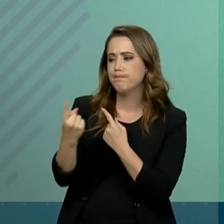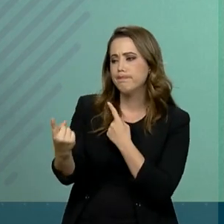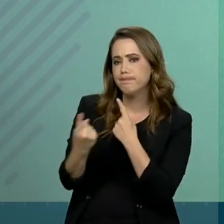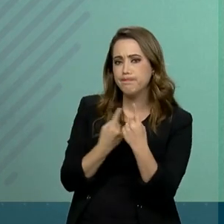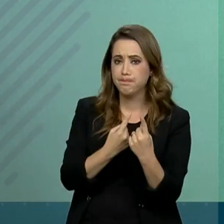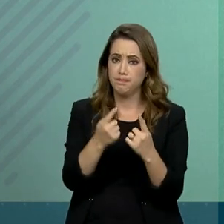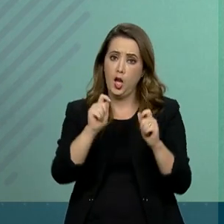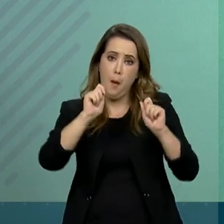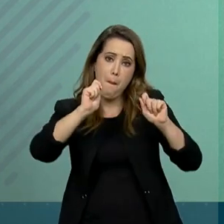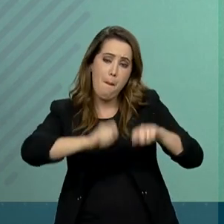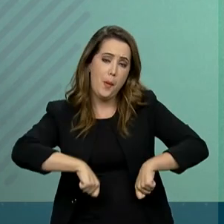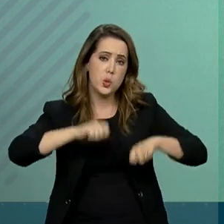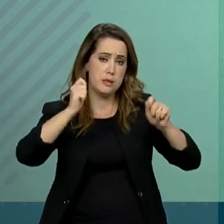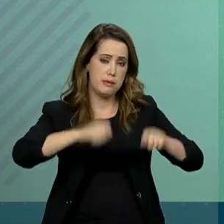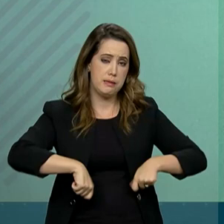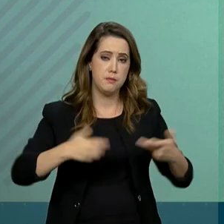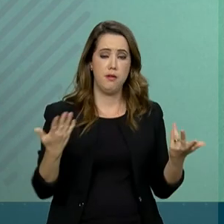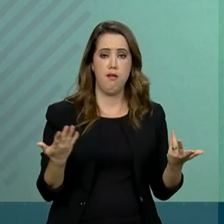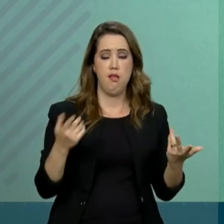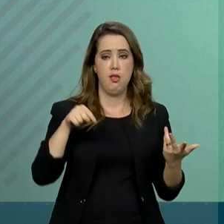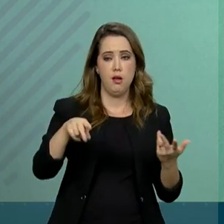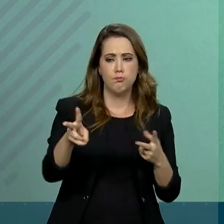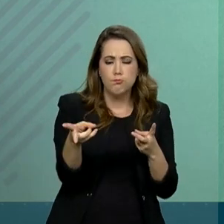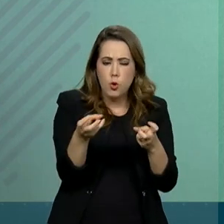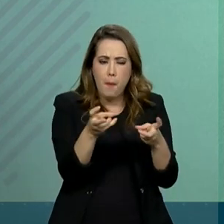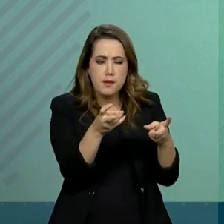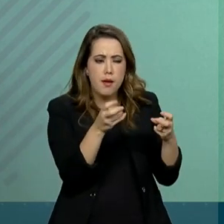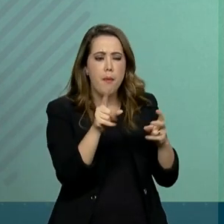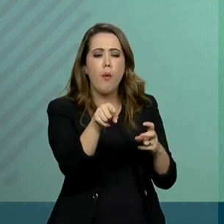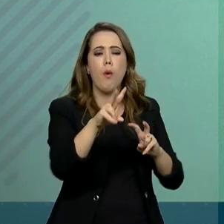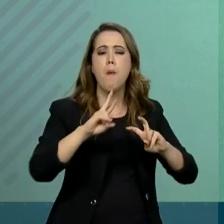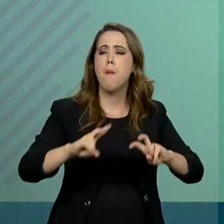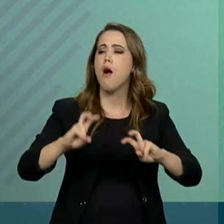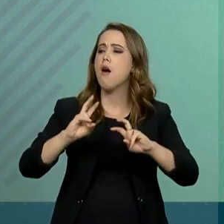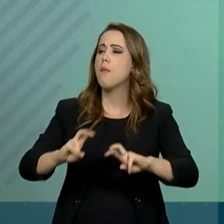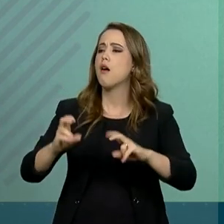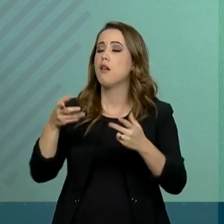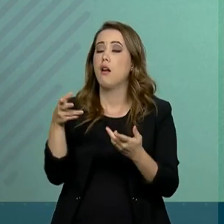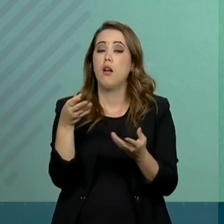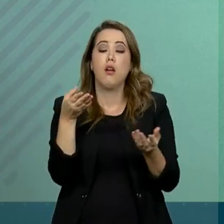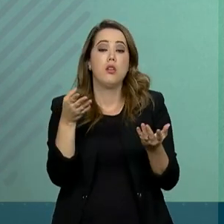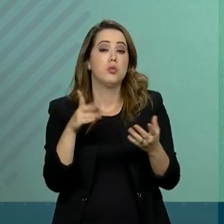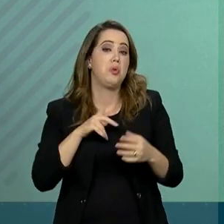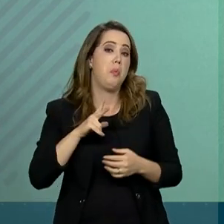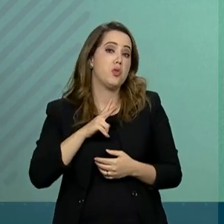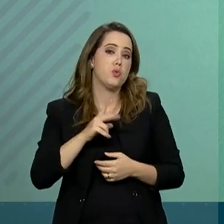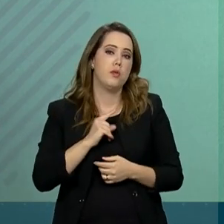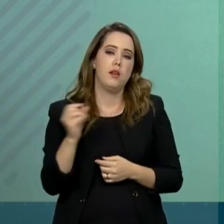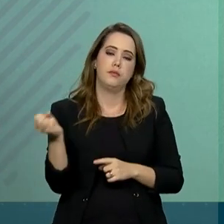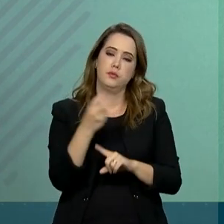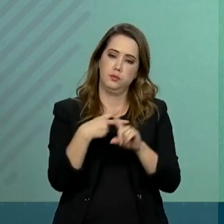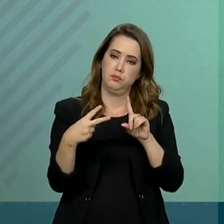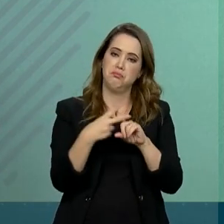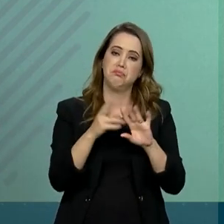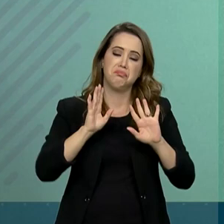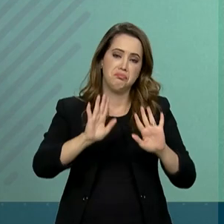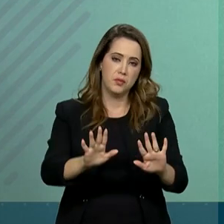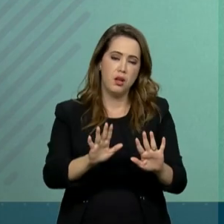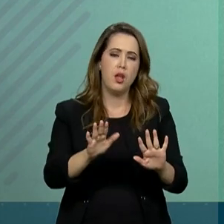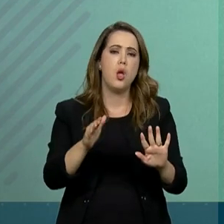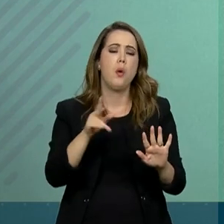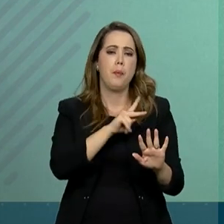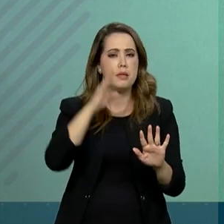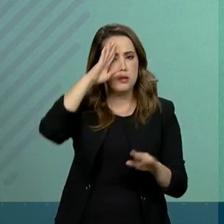é o colher a percepção dos governadores no que toca às questões particularmente da nova previdência a gente